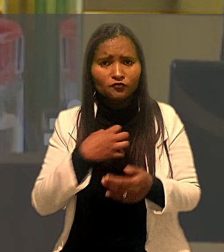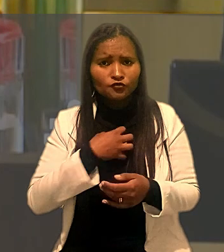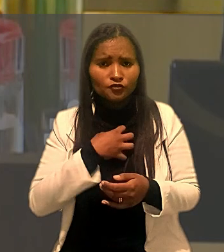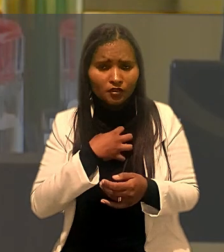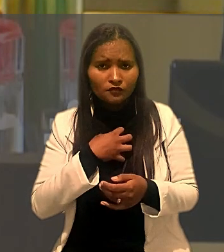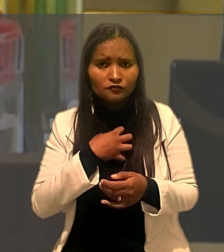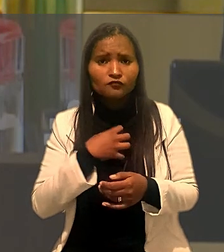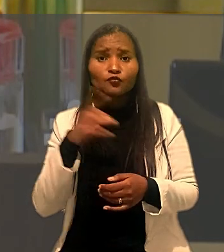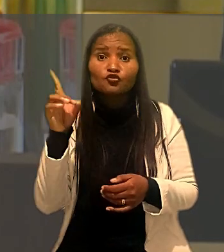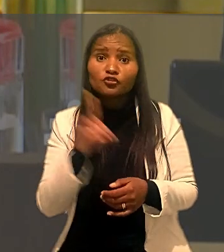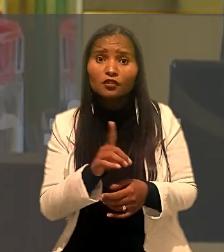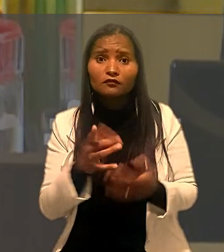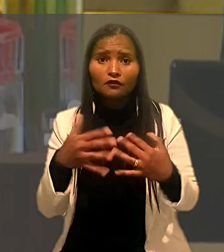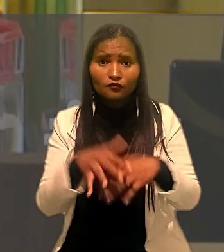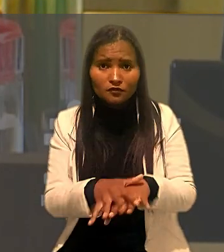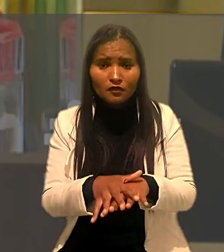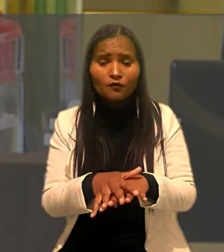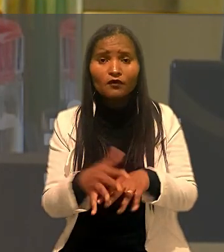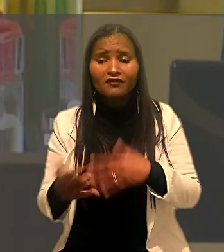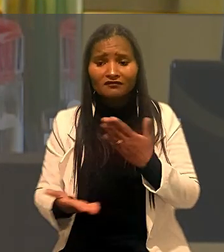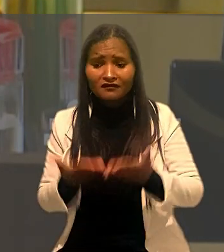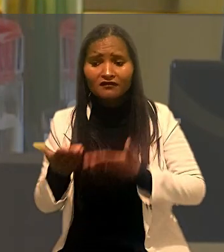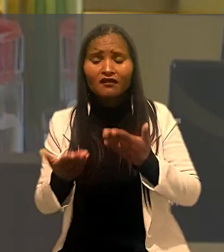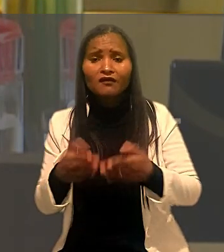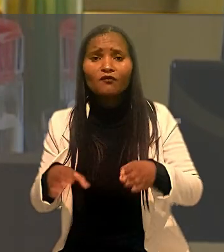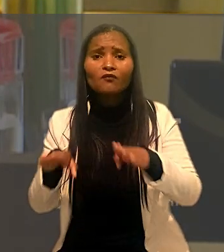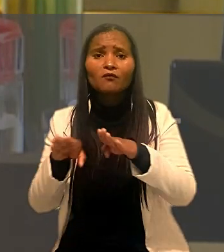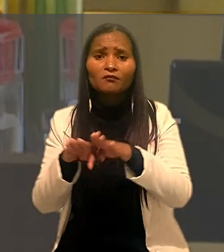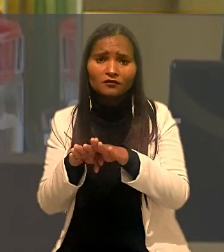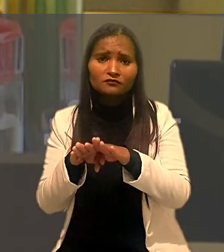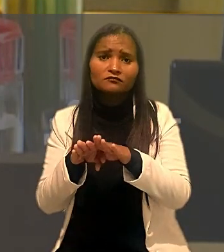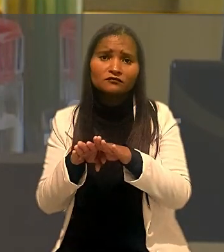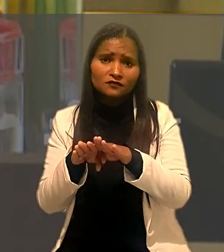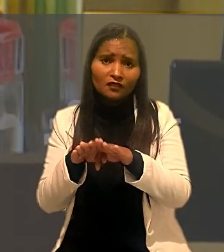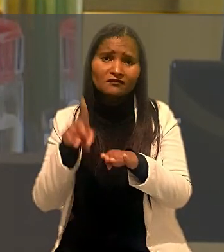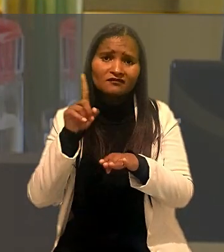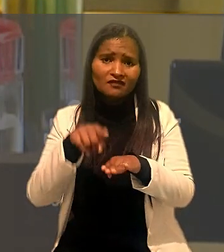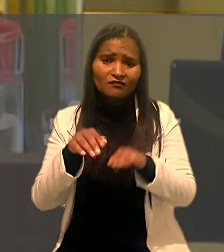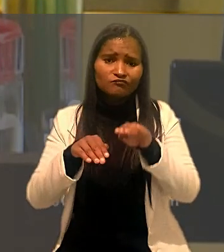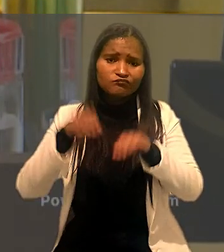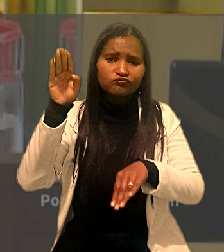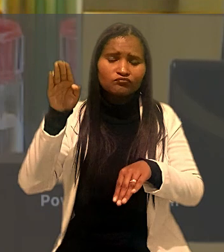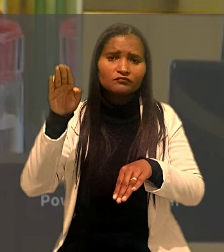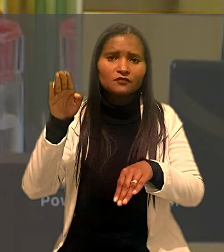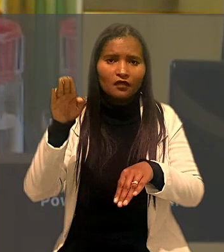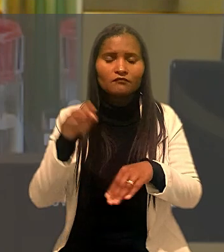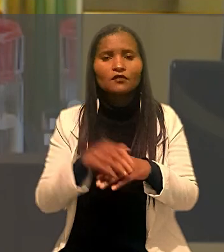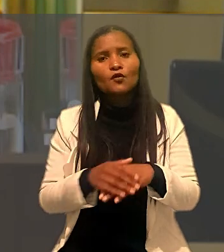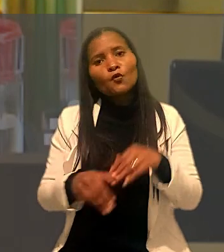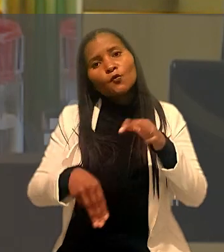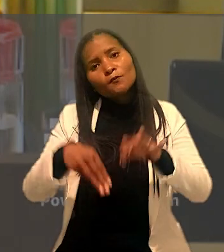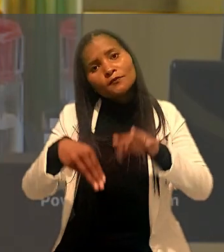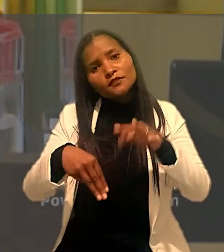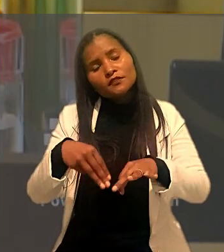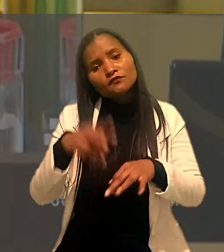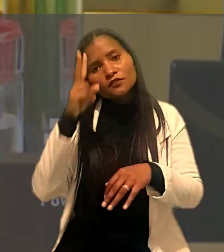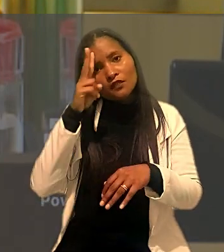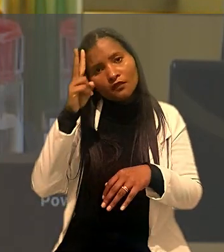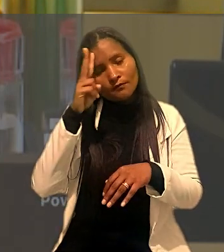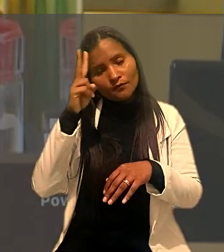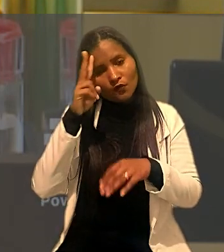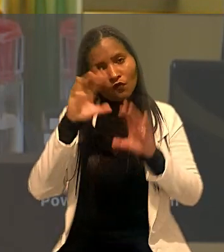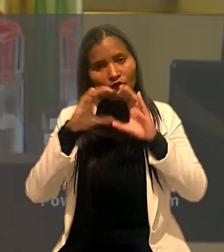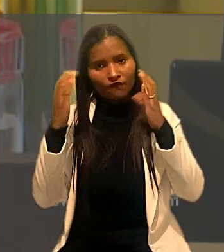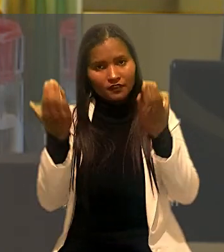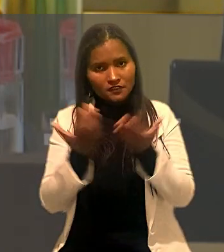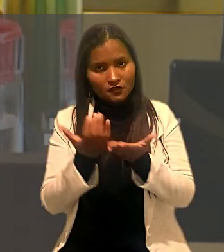direito à inclusão e tratar igualmente situações que individualmente são desiguais. O ministro lembrou que a Convenção de